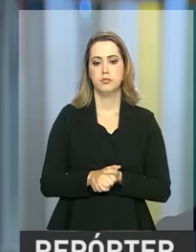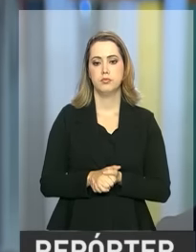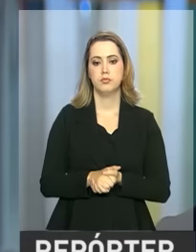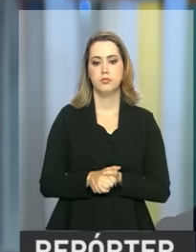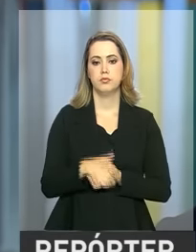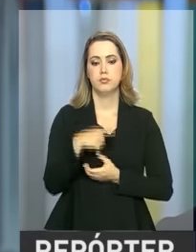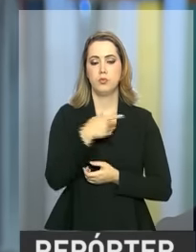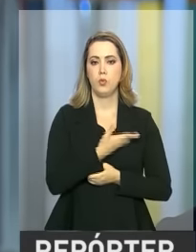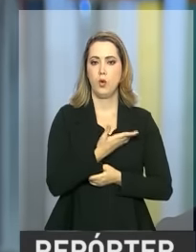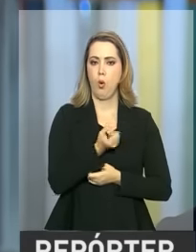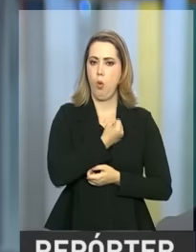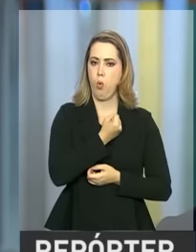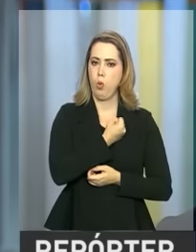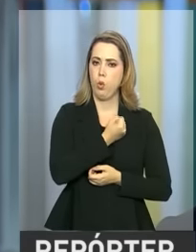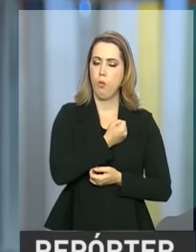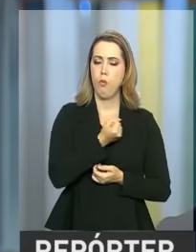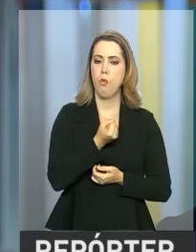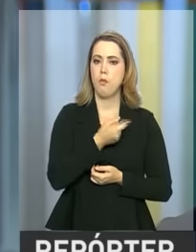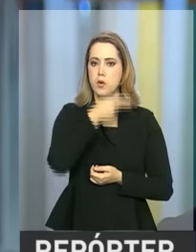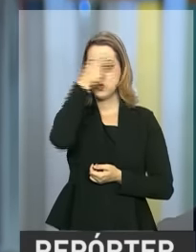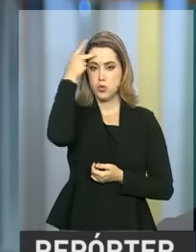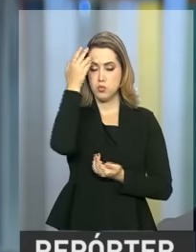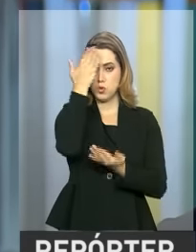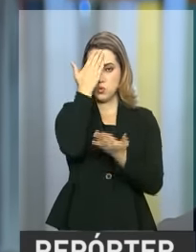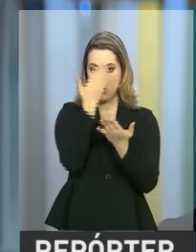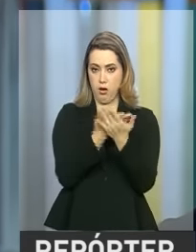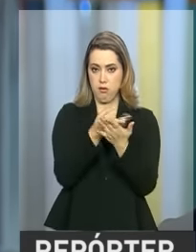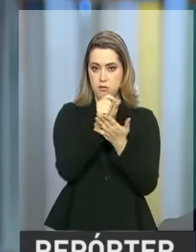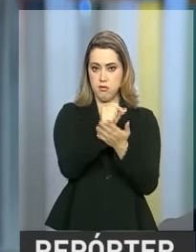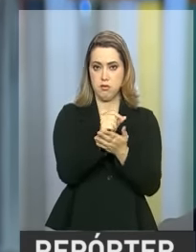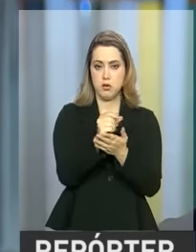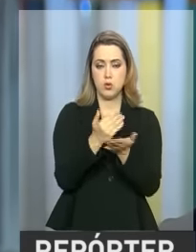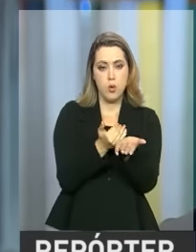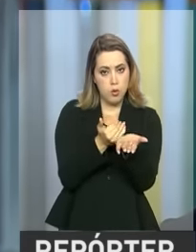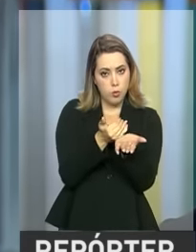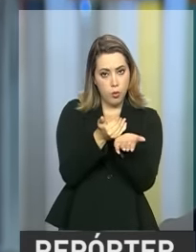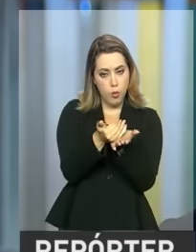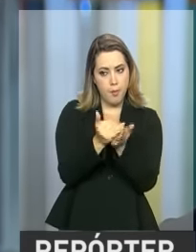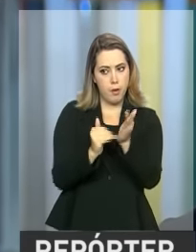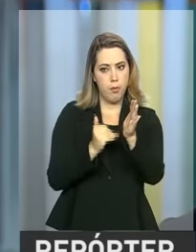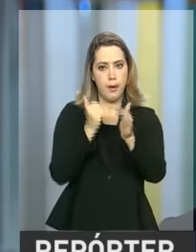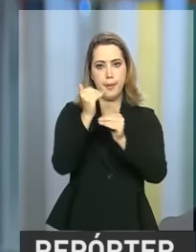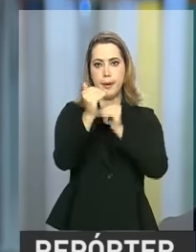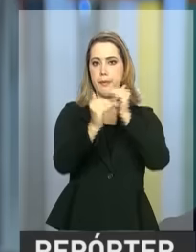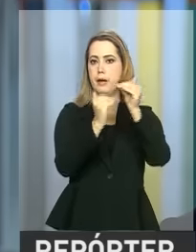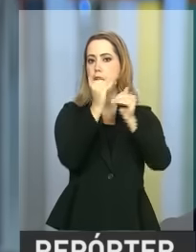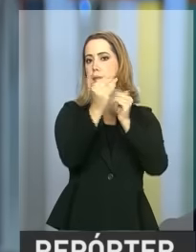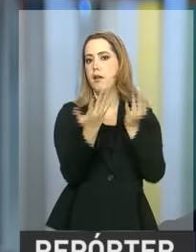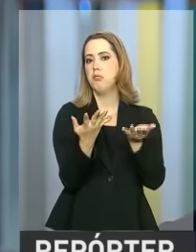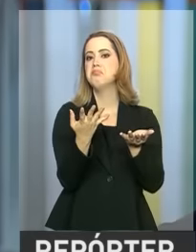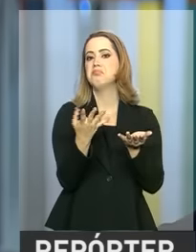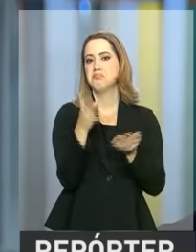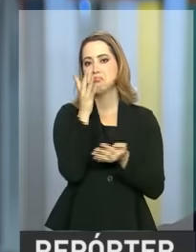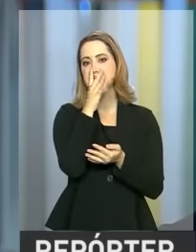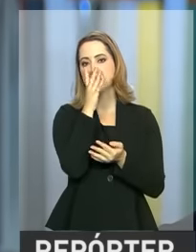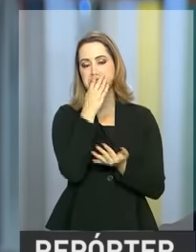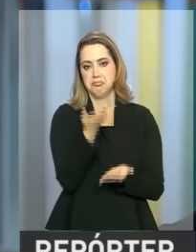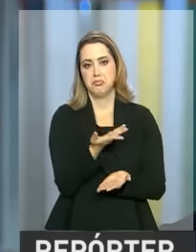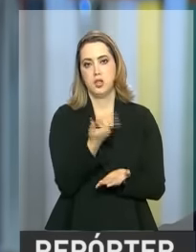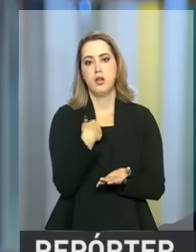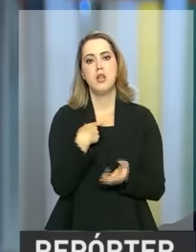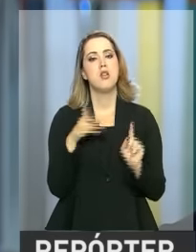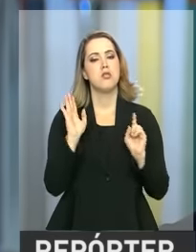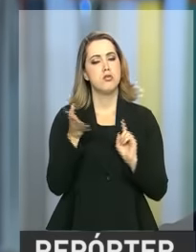Os índices de confiança começam a melhorar de forma impressionante e isso já se reflete